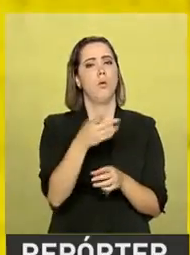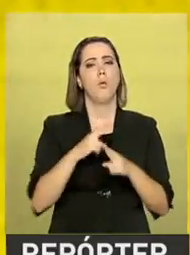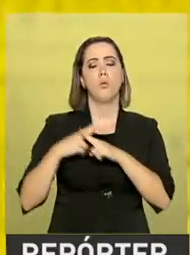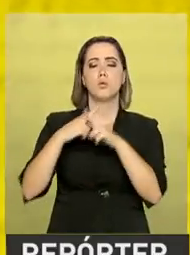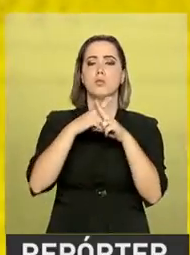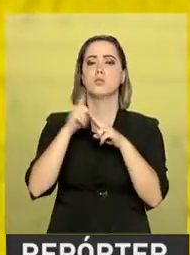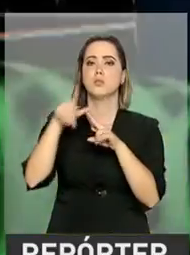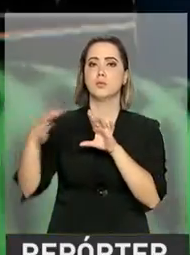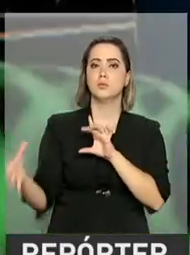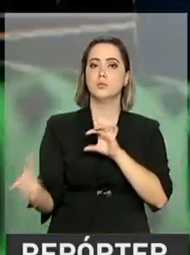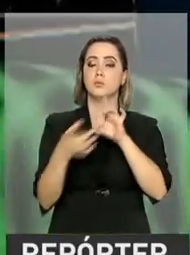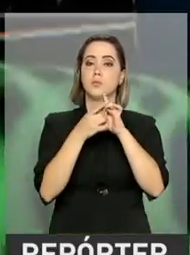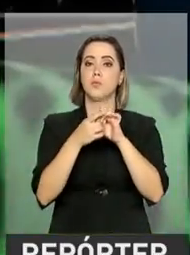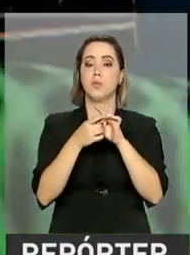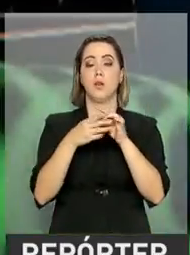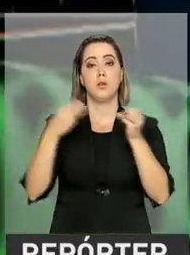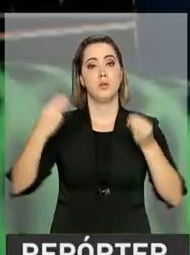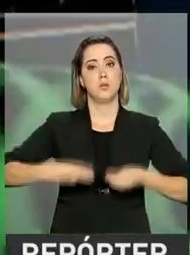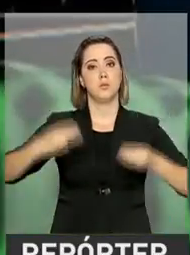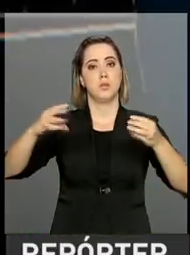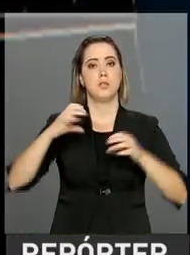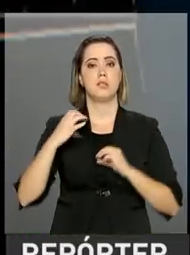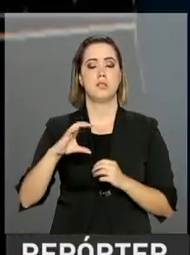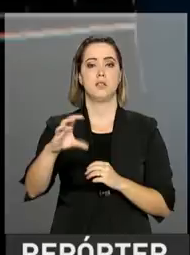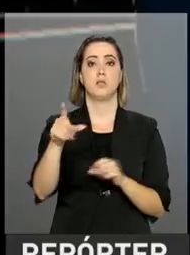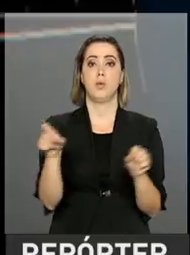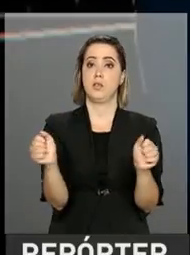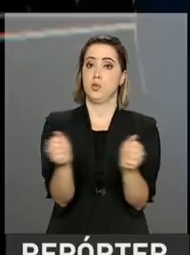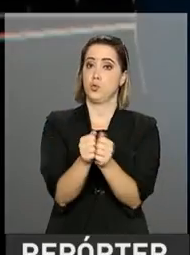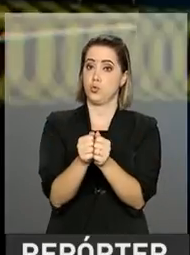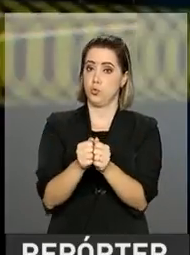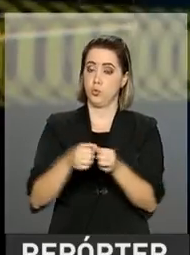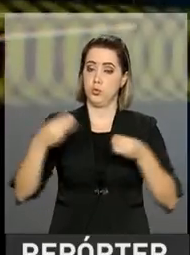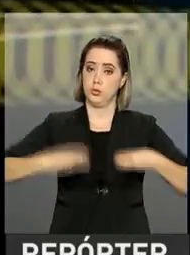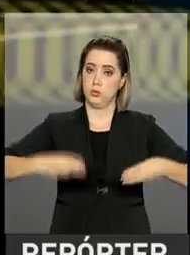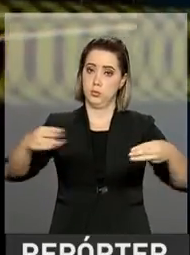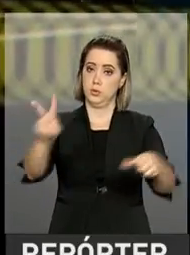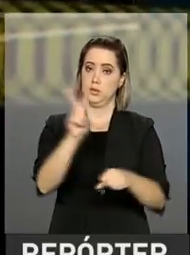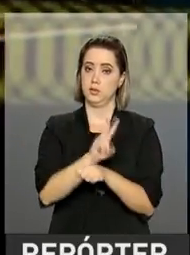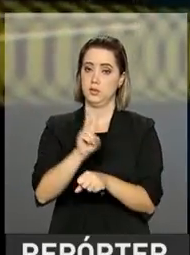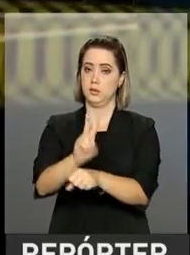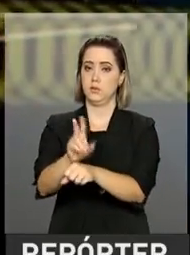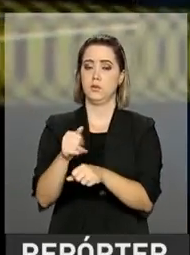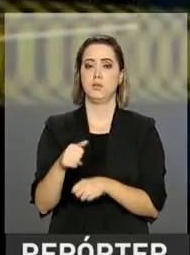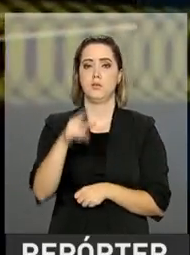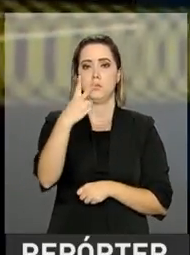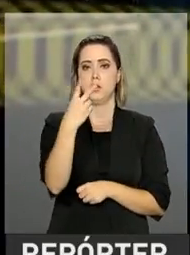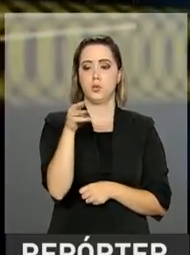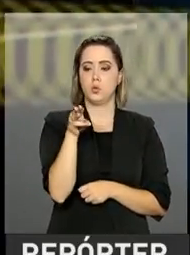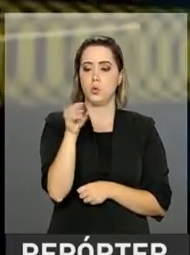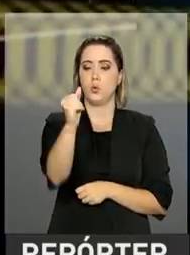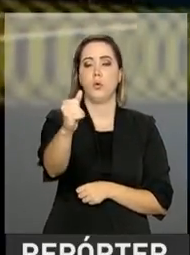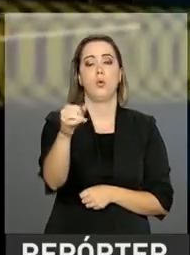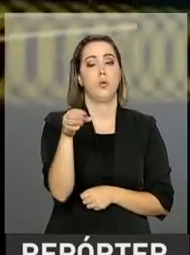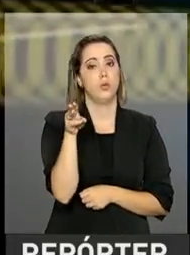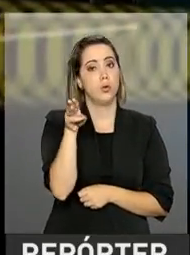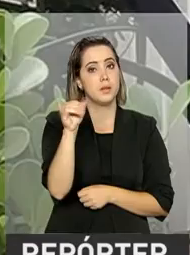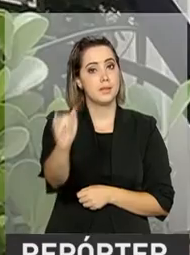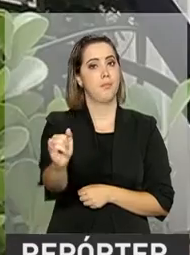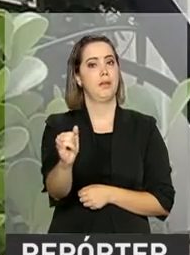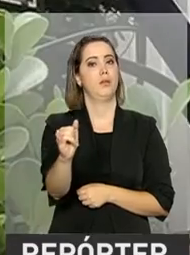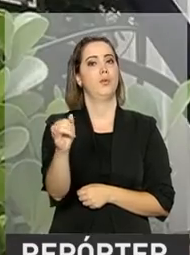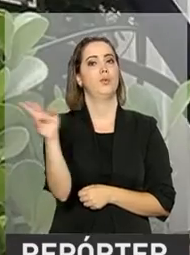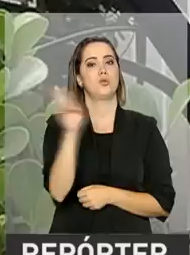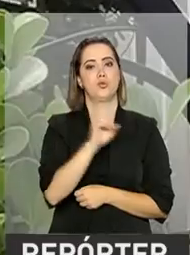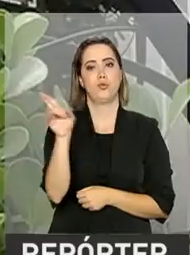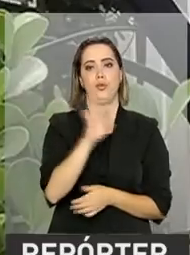e inovações e comunicações eo ministério da defesa e conta com investimentos no valor de 2 bilhões e 100 bilhões de reais a